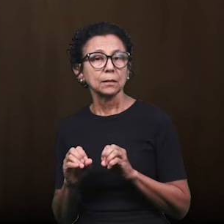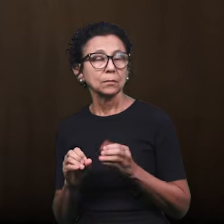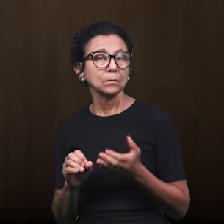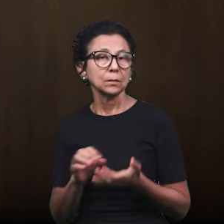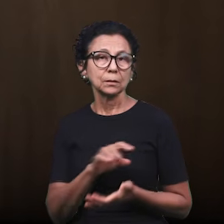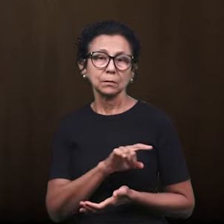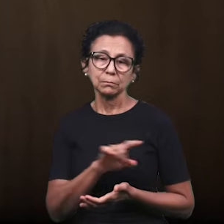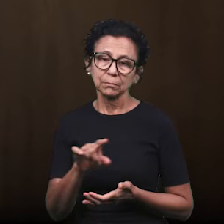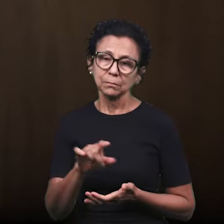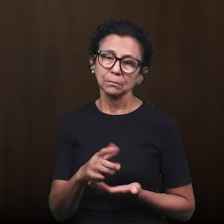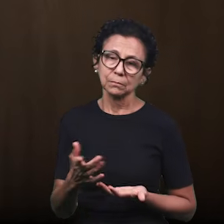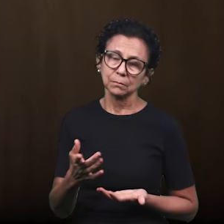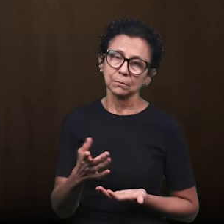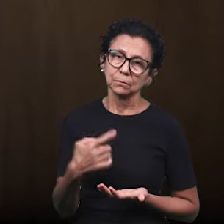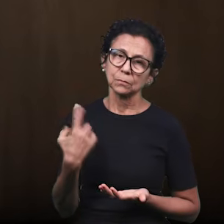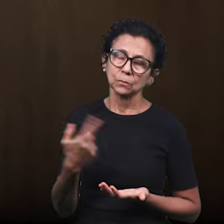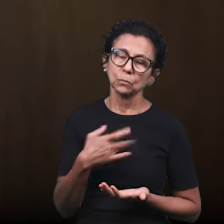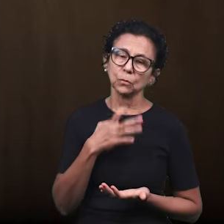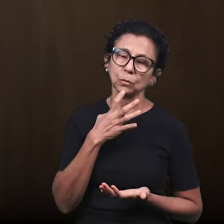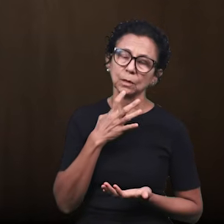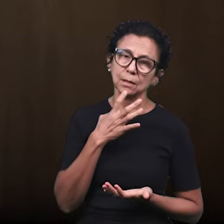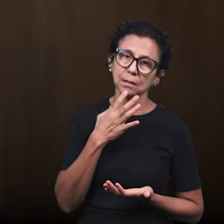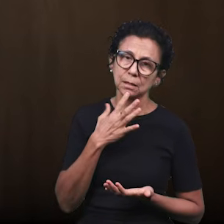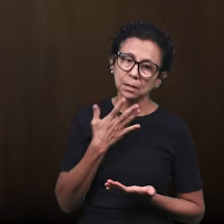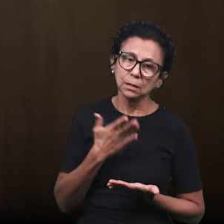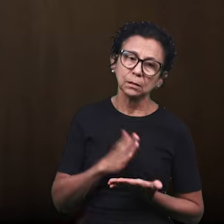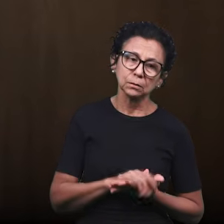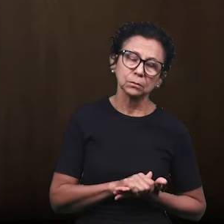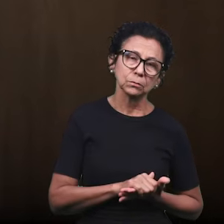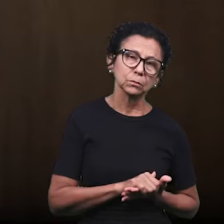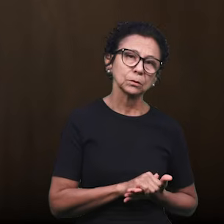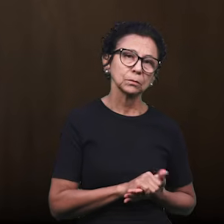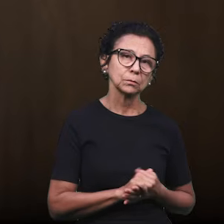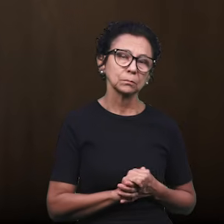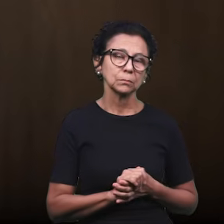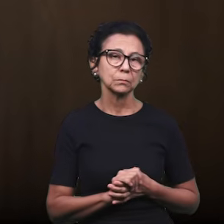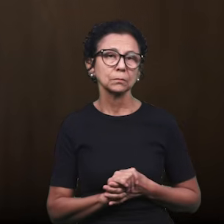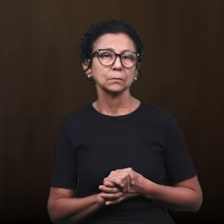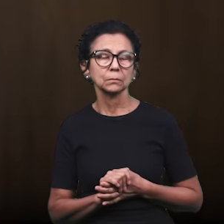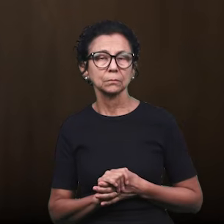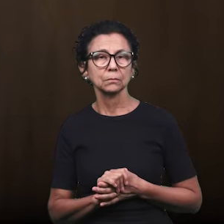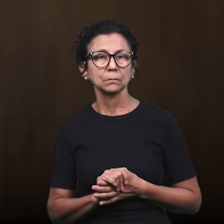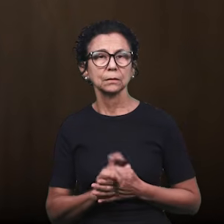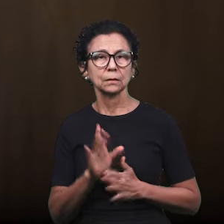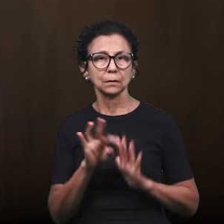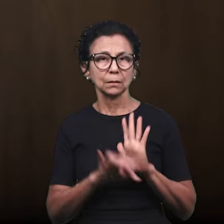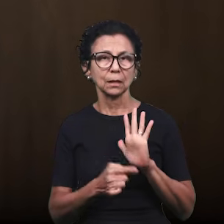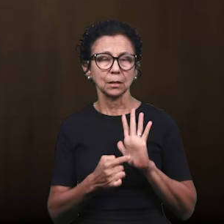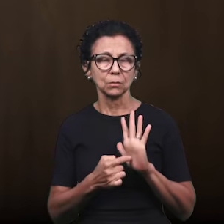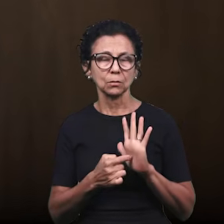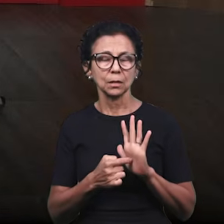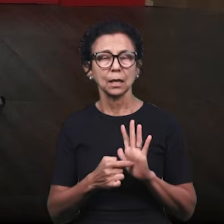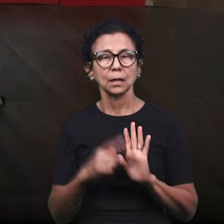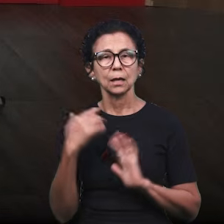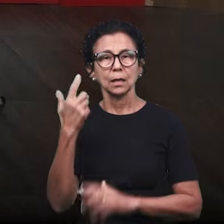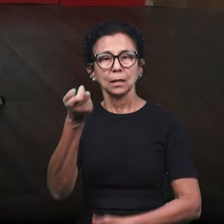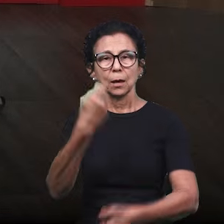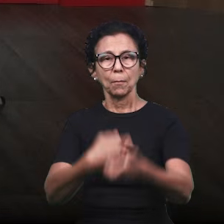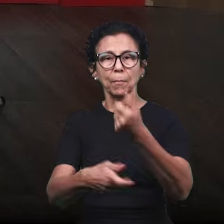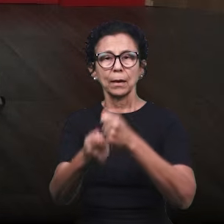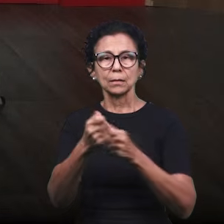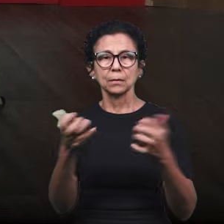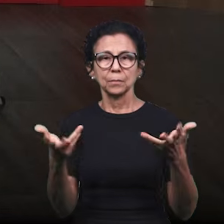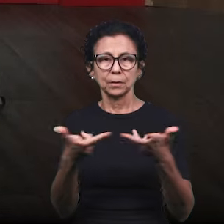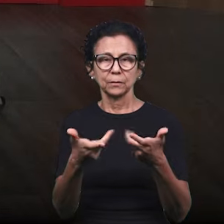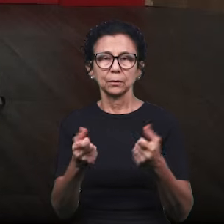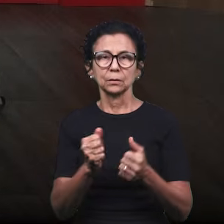conhecendo, né, e olhando, vendo, revendo sobre a pesca maravilhosa. Professor Vinícius, a paz do Senhor. Amém, Pai do Senhor a